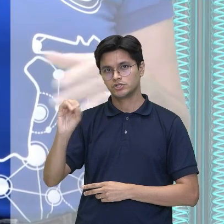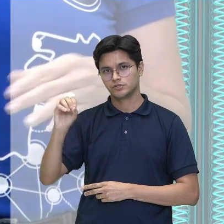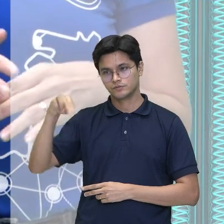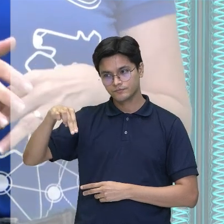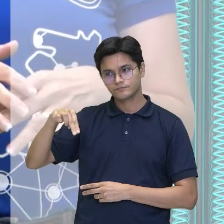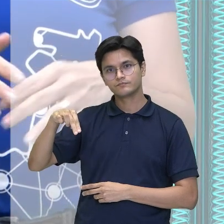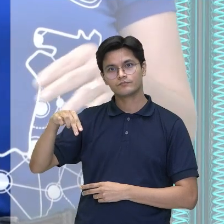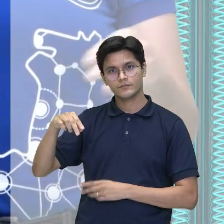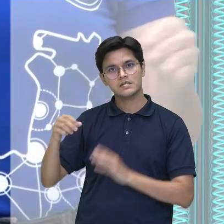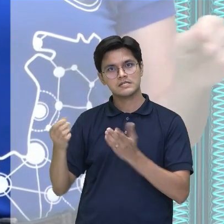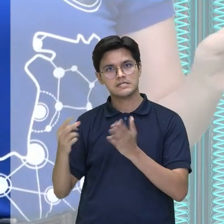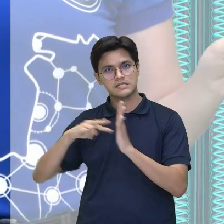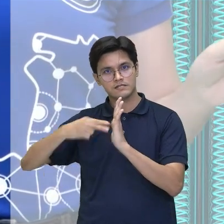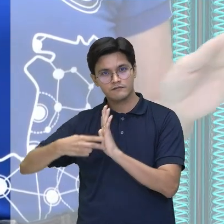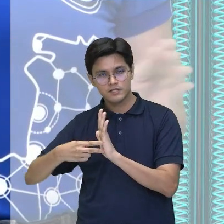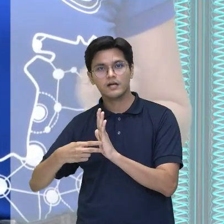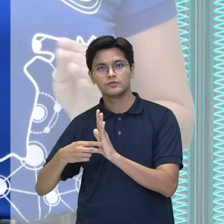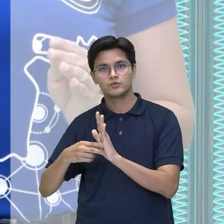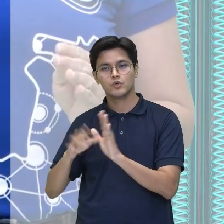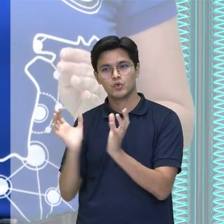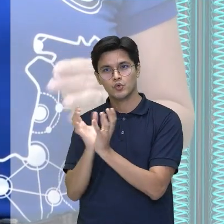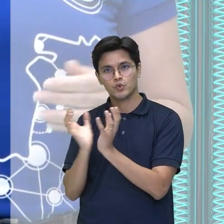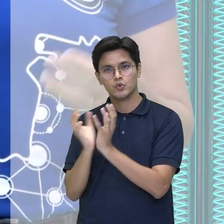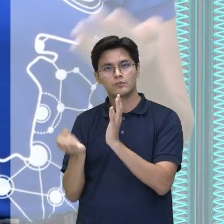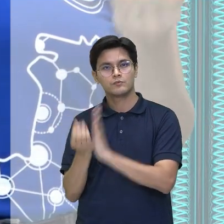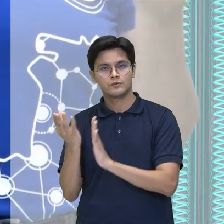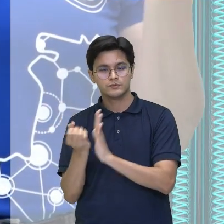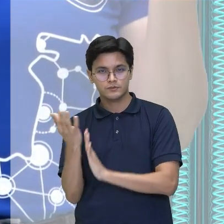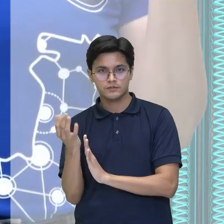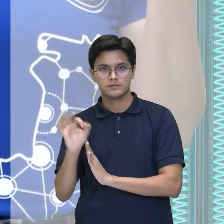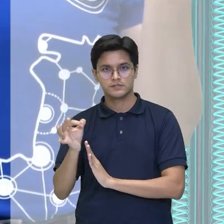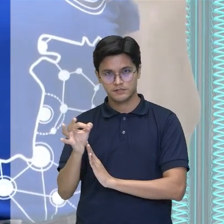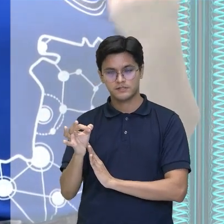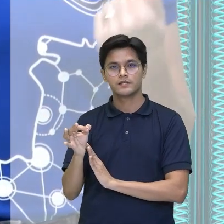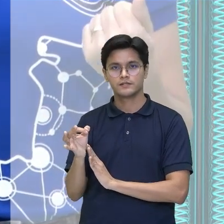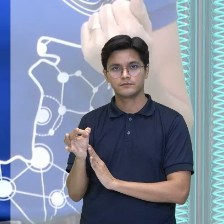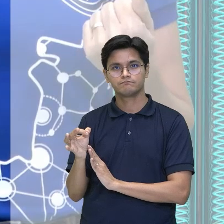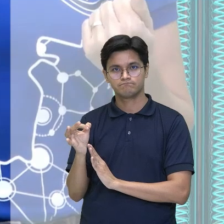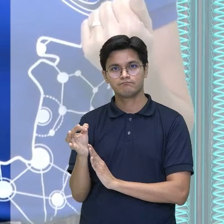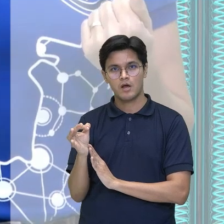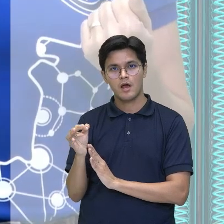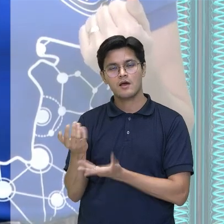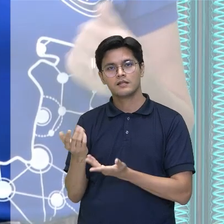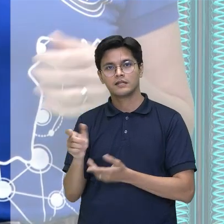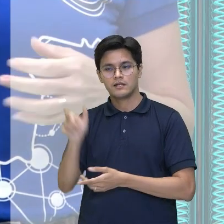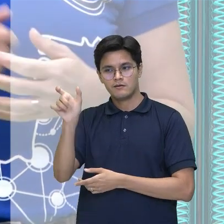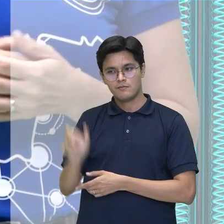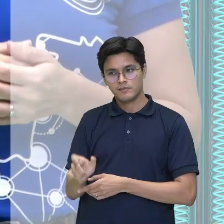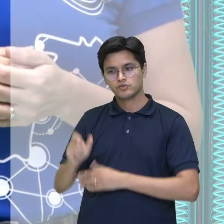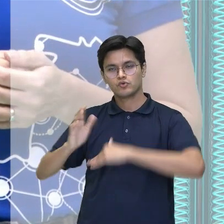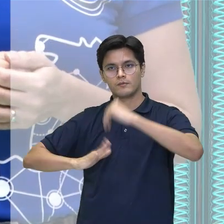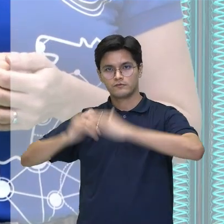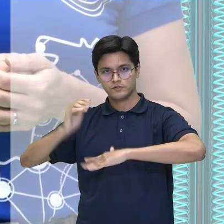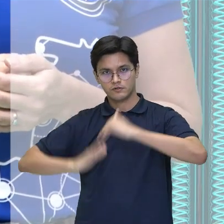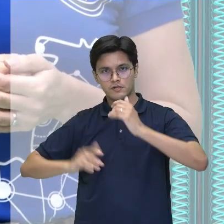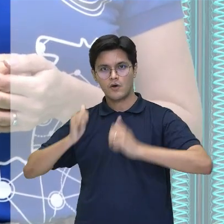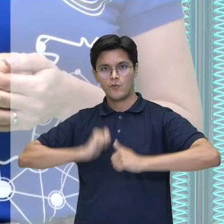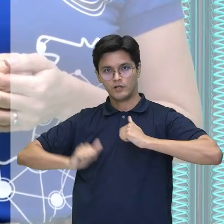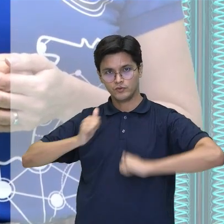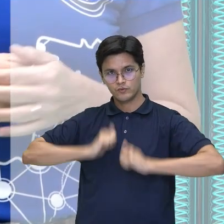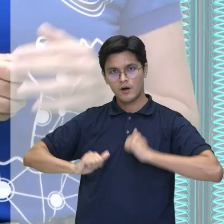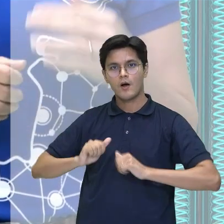haja, não é, uma pessoa atuando lá no palco, precisa de toda uma produção prévia, né, para aquilo